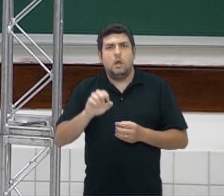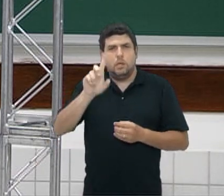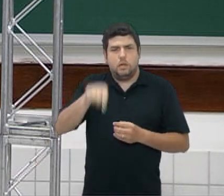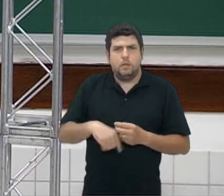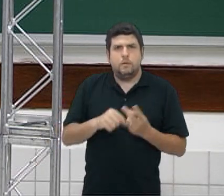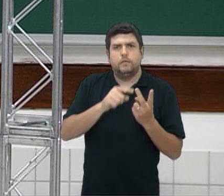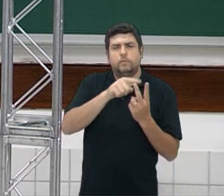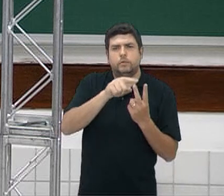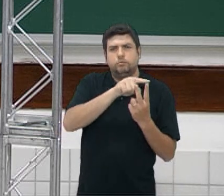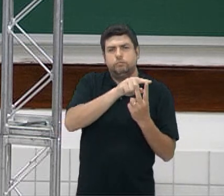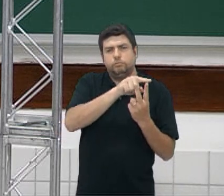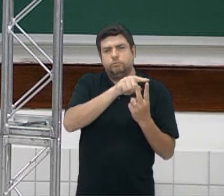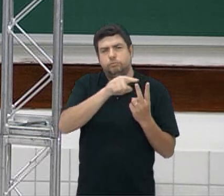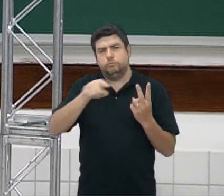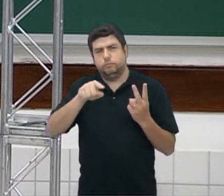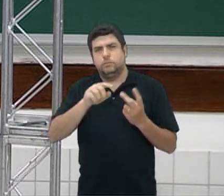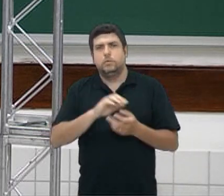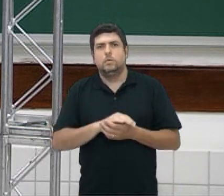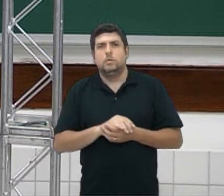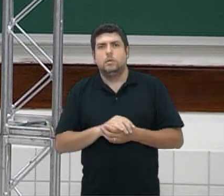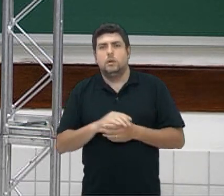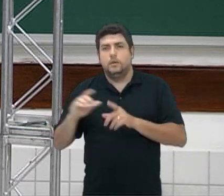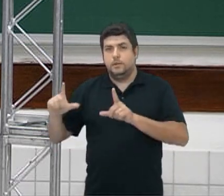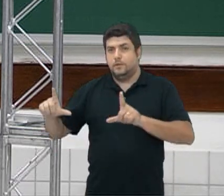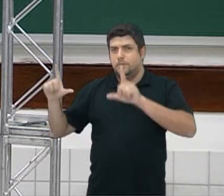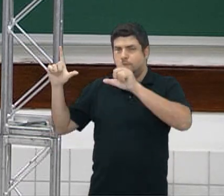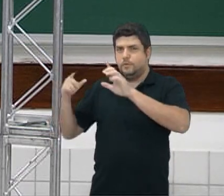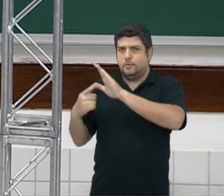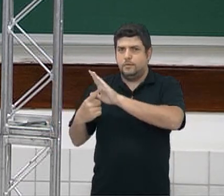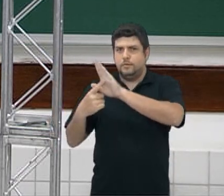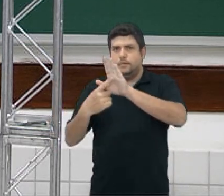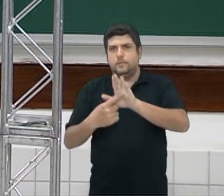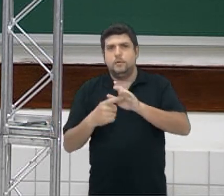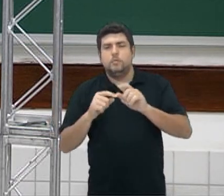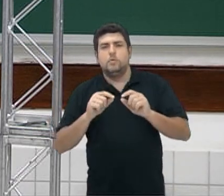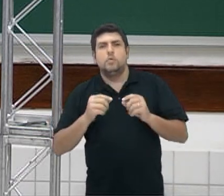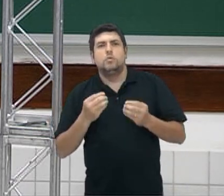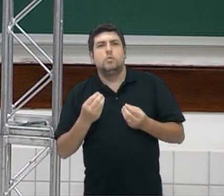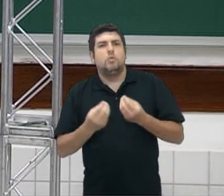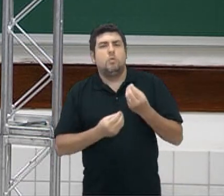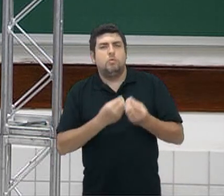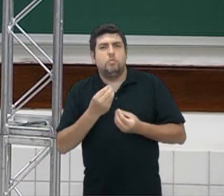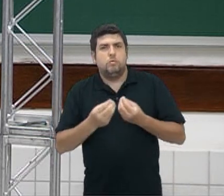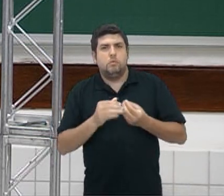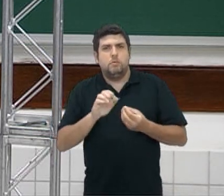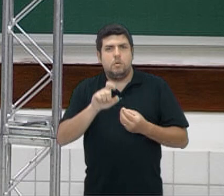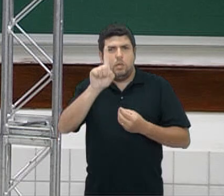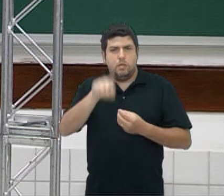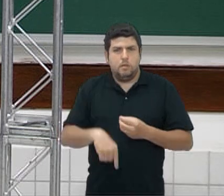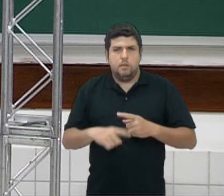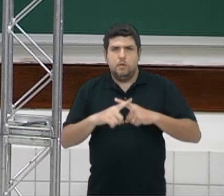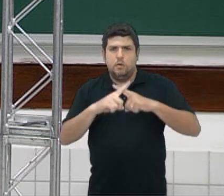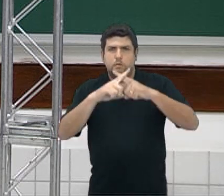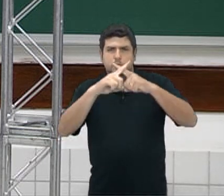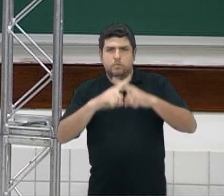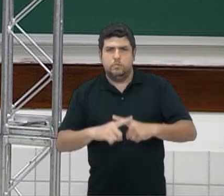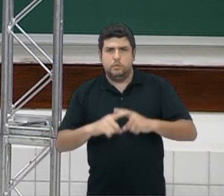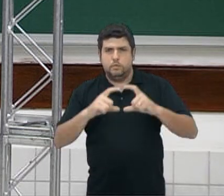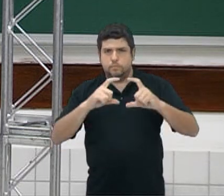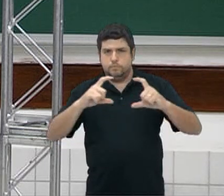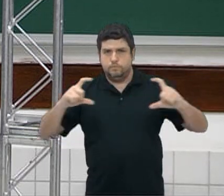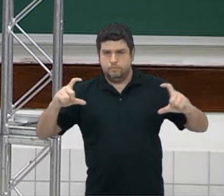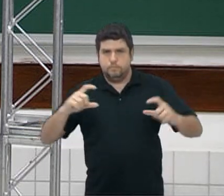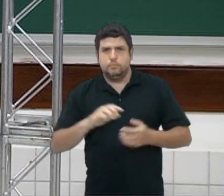está apresentado no slide, né, na nossa apresentação, ela quer dizer que é um produto, né, uma multiplicação. Okay? Então,